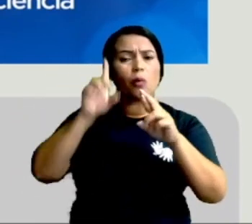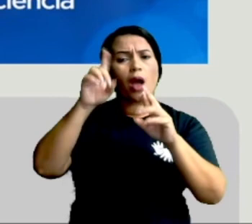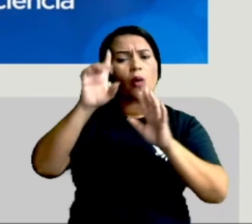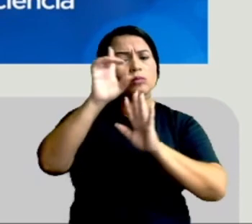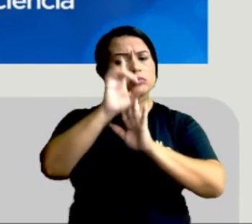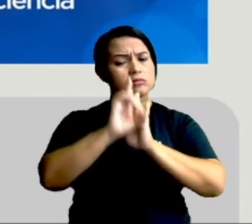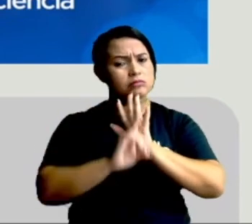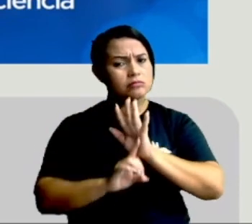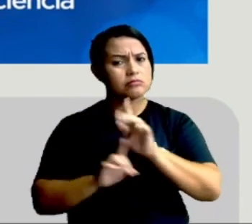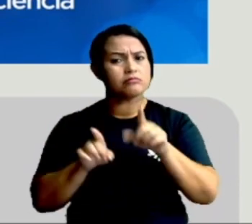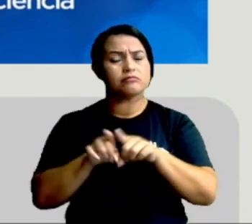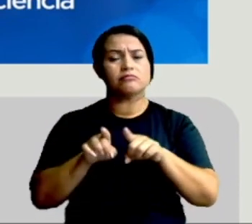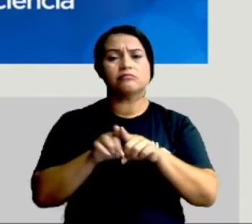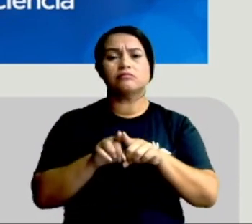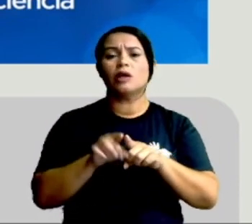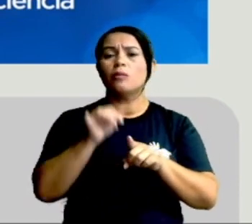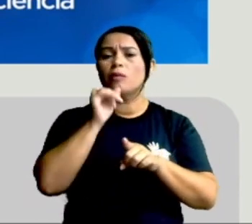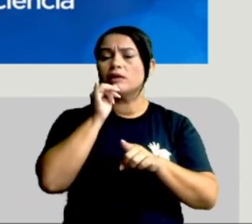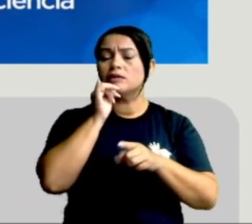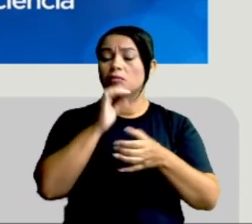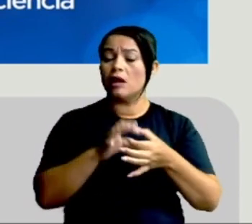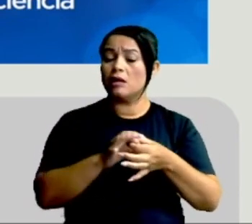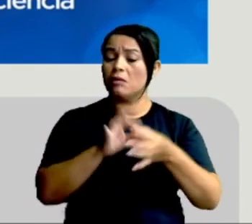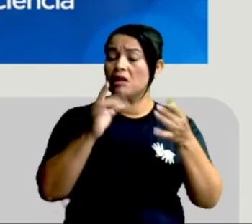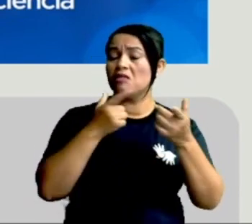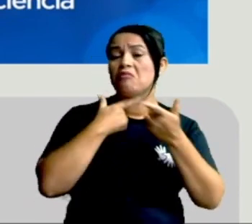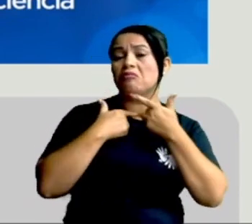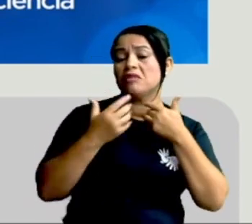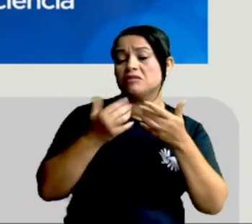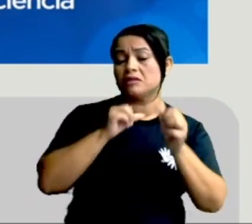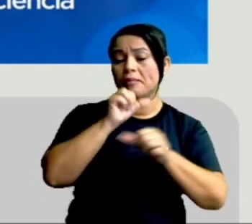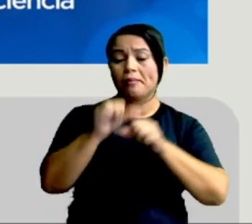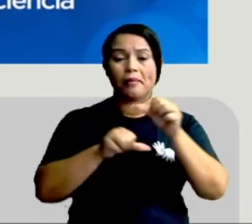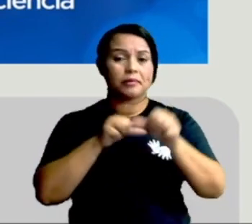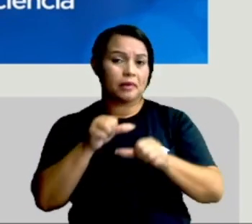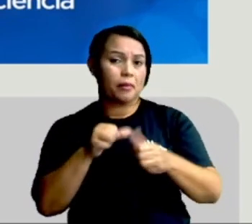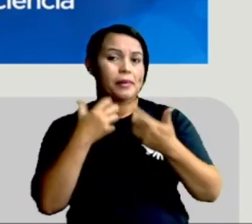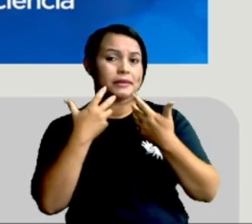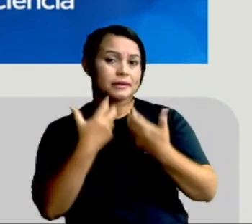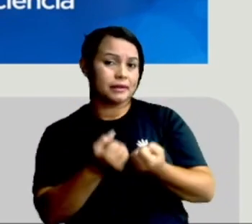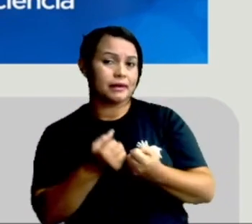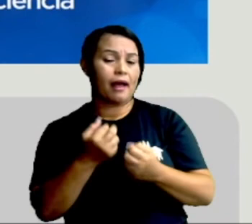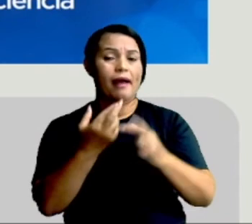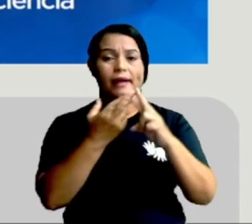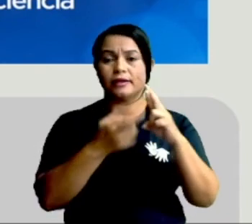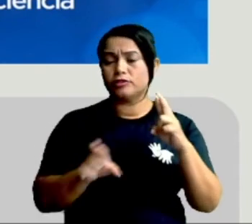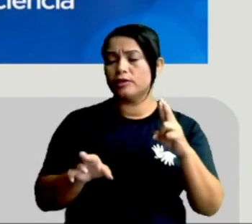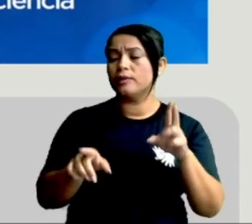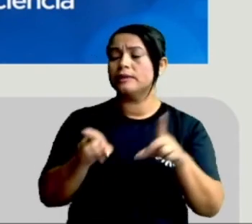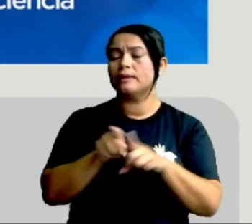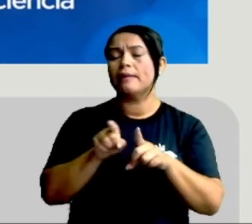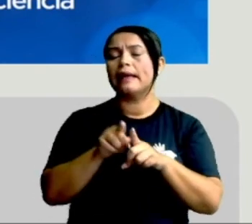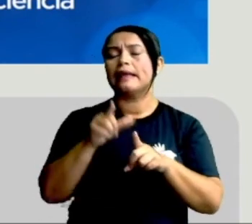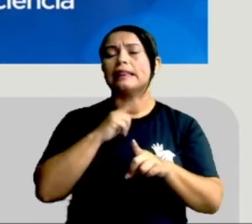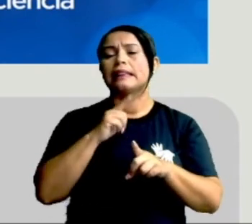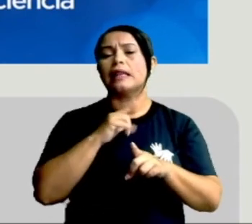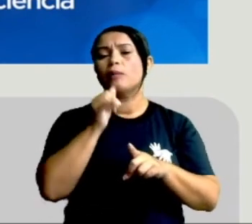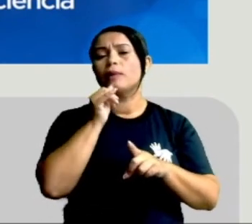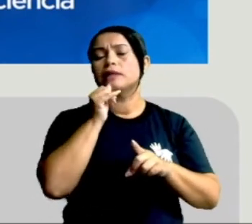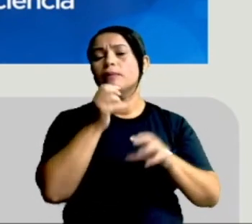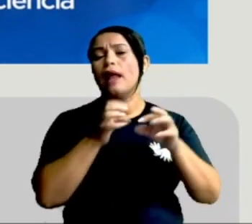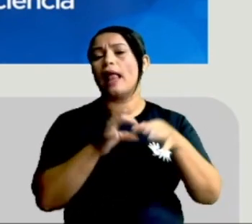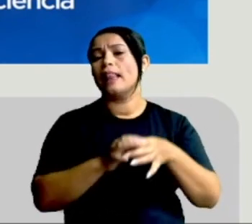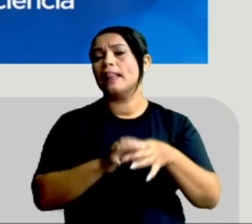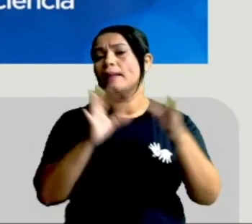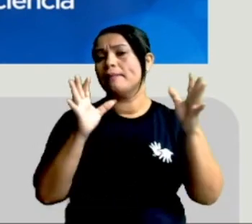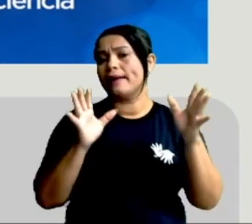direito implica a liberdade de mudar de religião ou de convicção, assim como a liberdade de